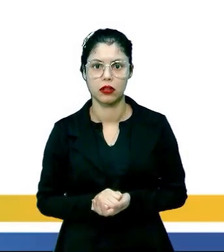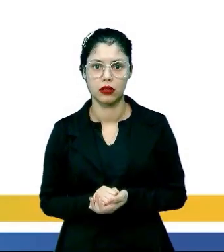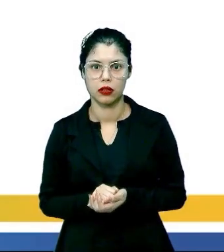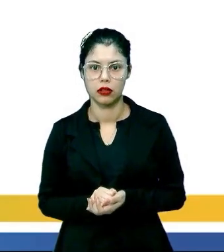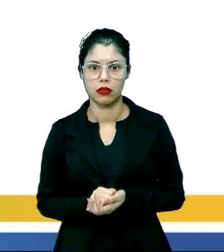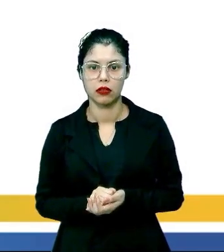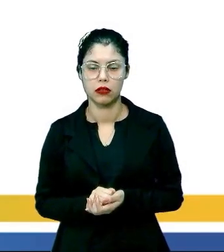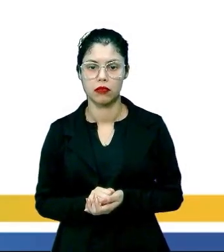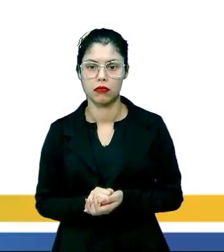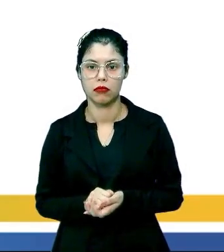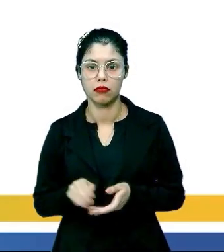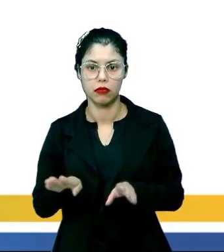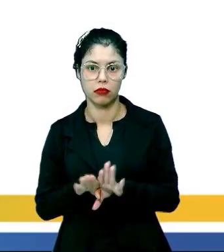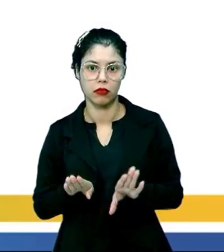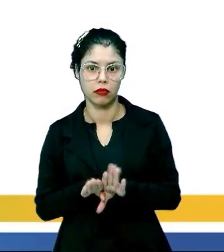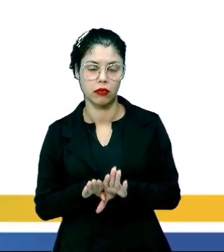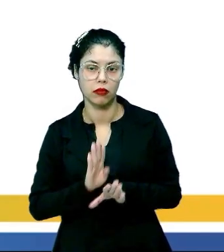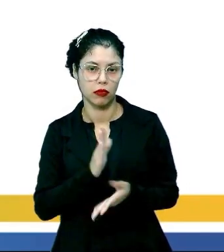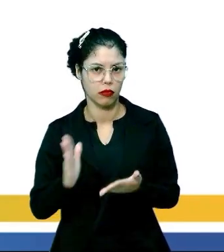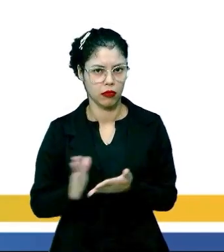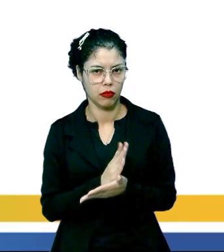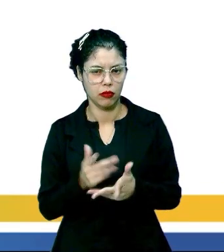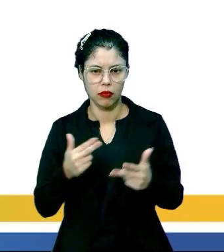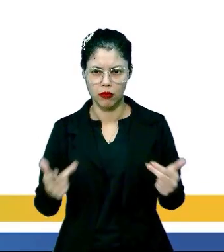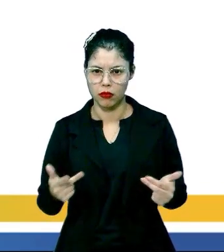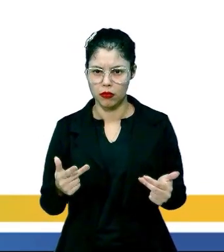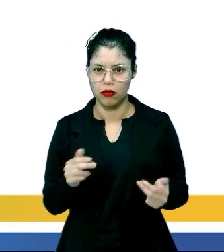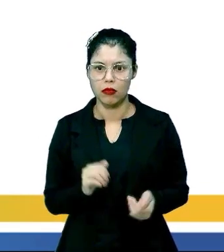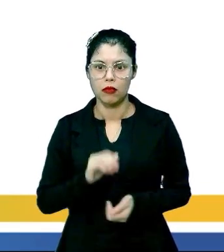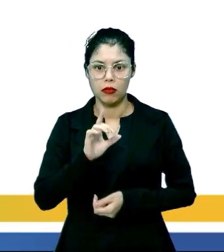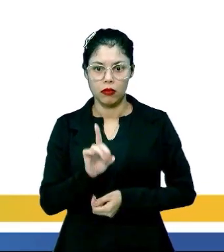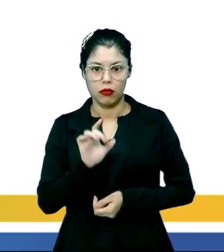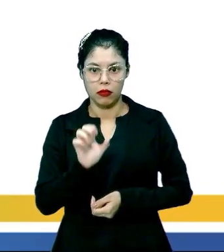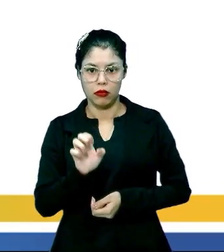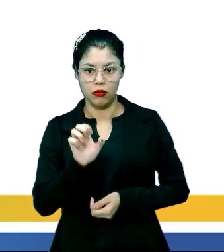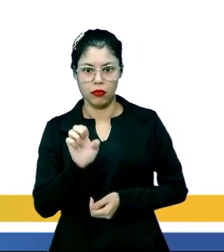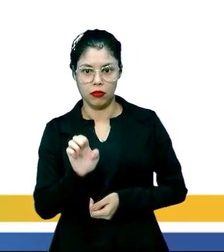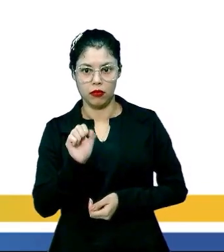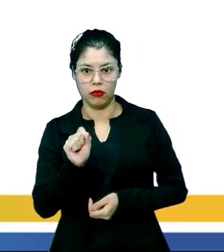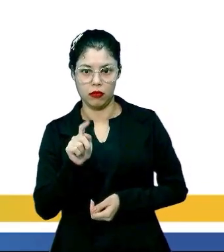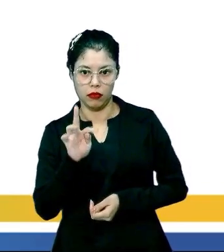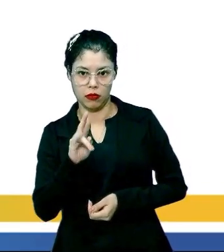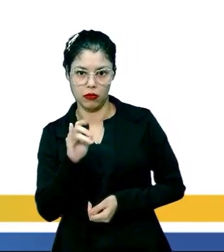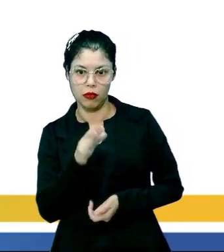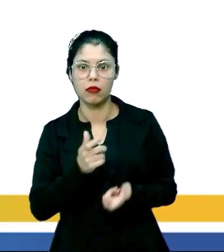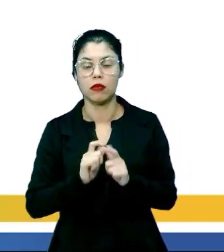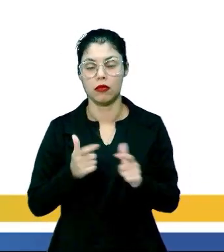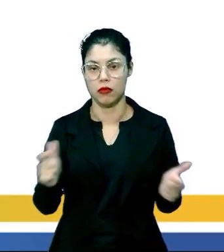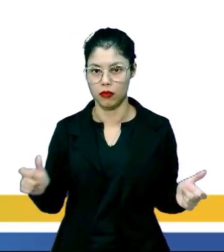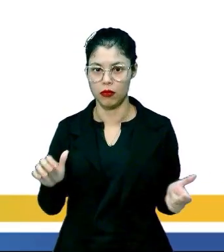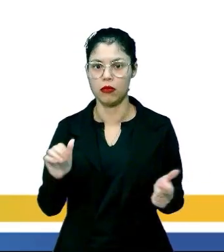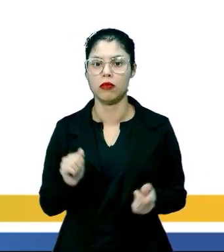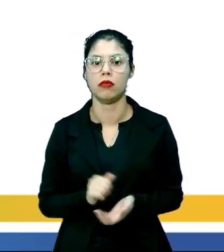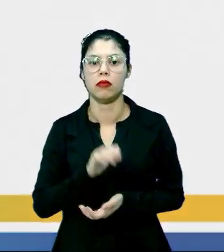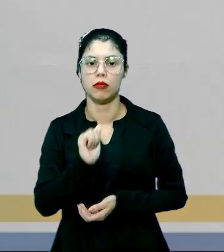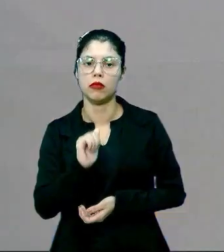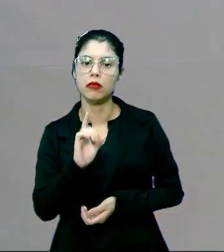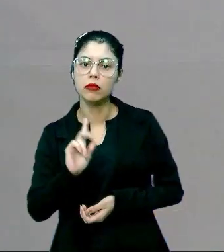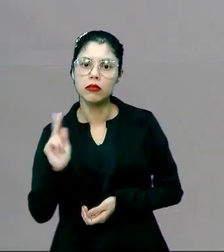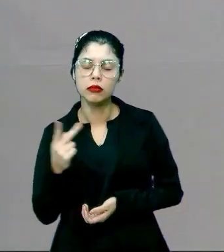é essa. Se você está com alguma coisa que está te deixando desidratado, vai aumentar esse hormônio